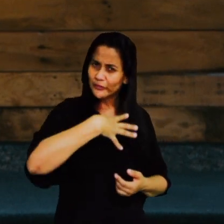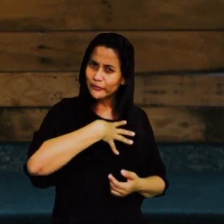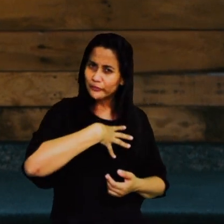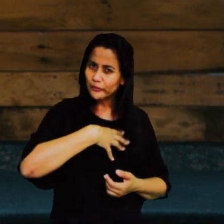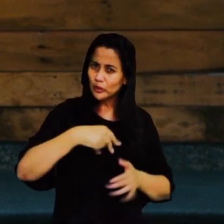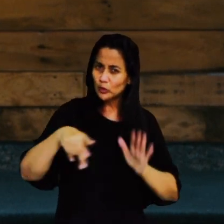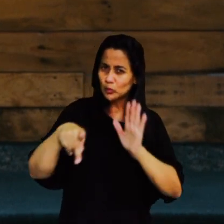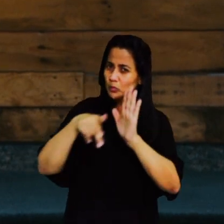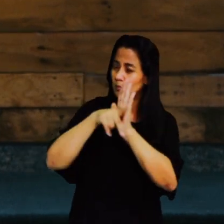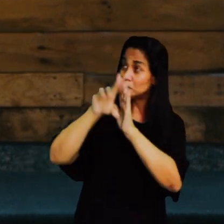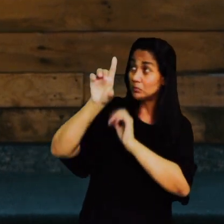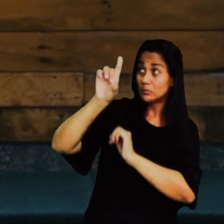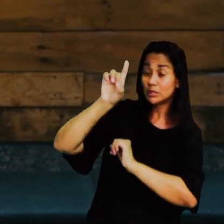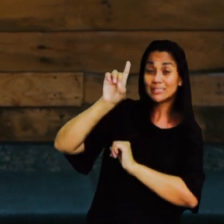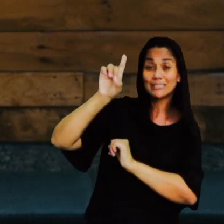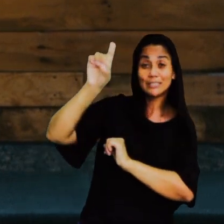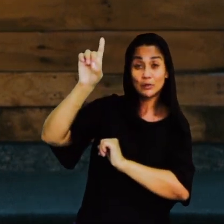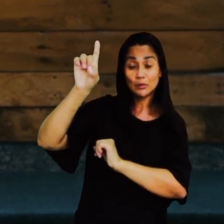é naturalmente,